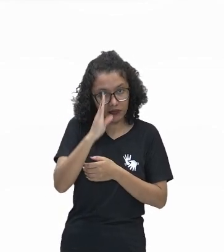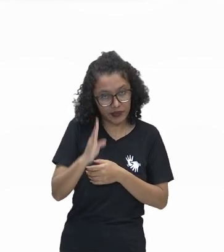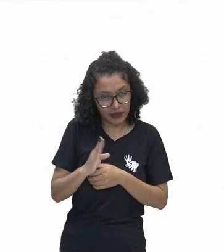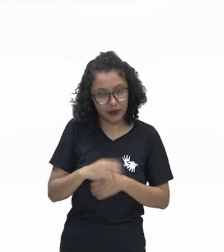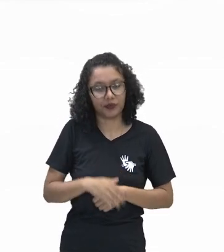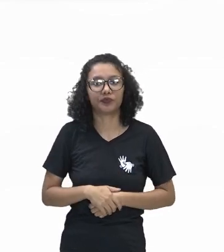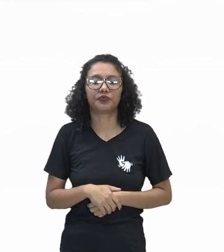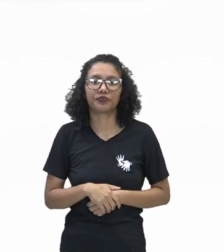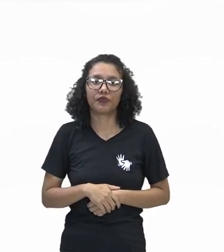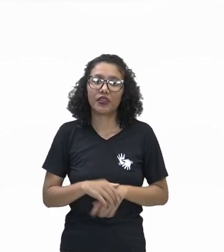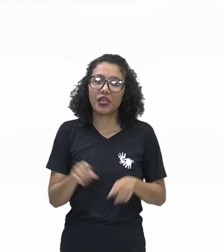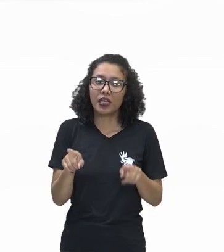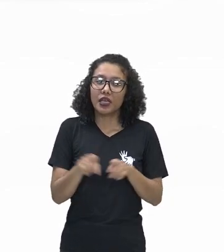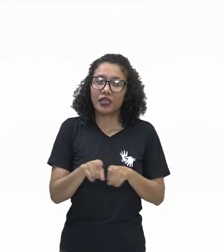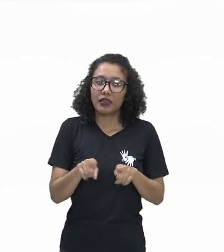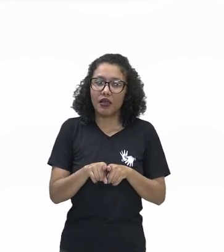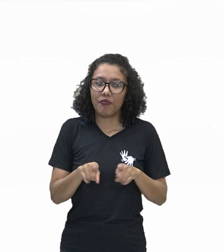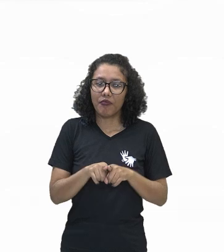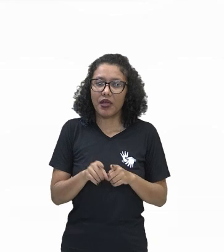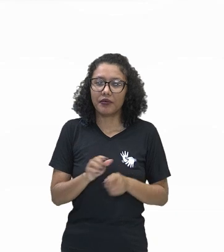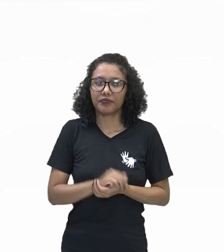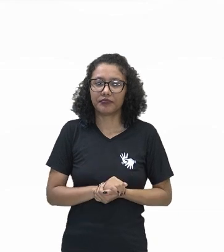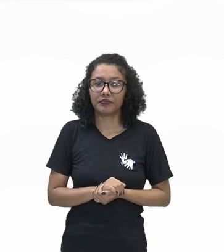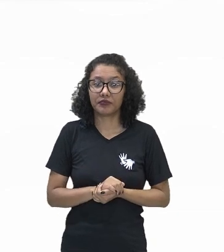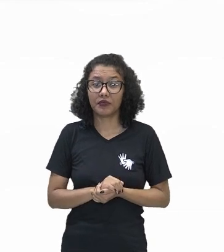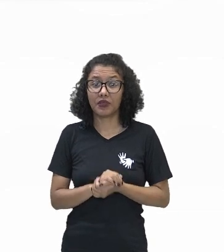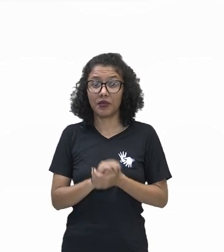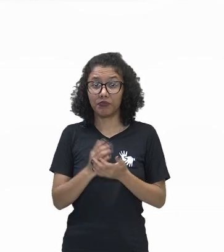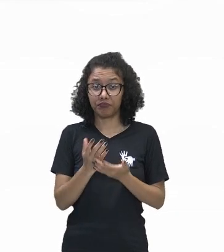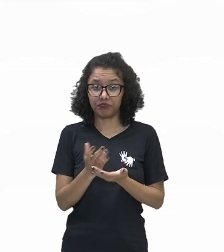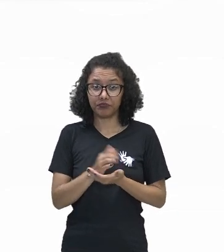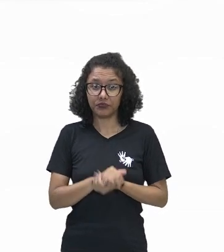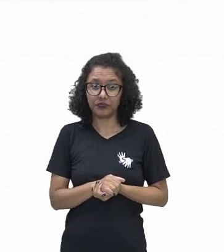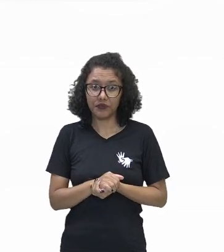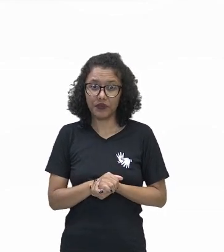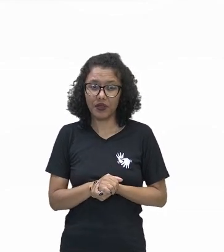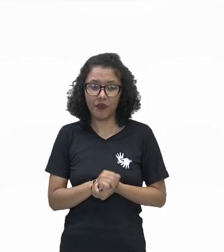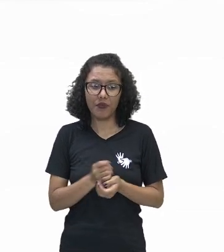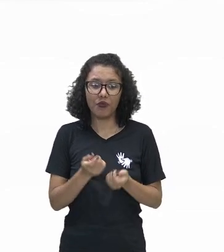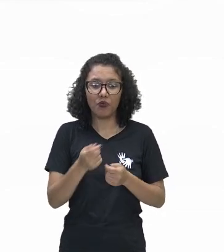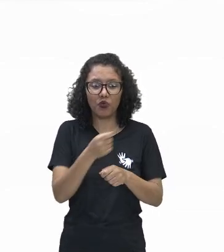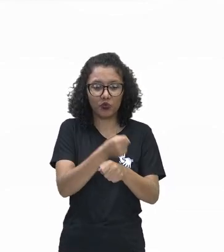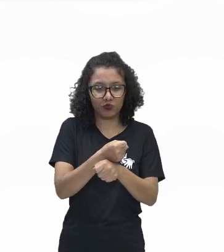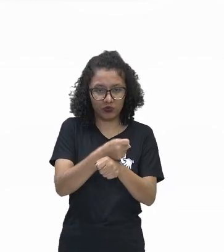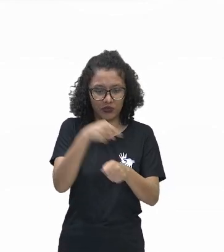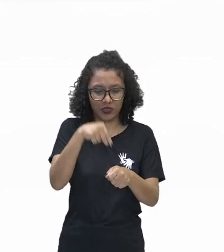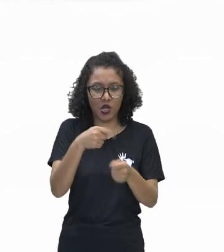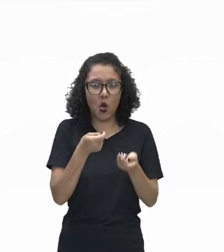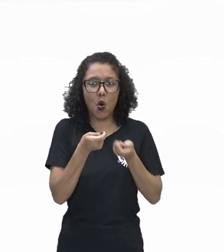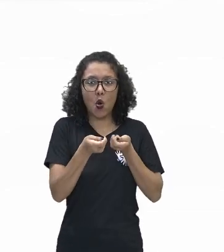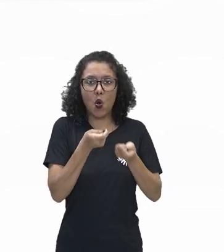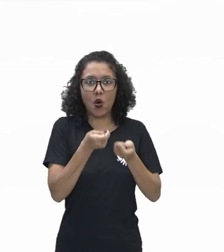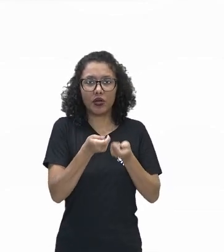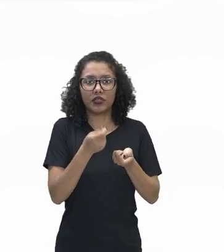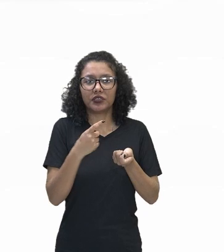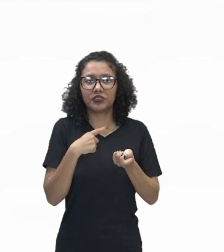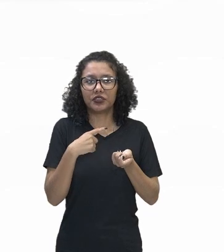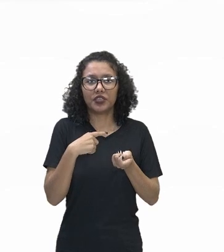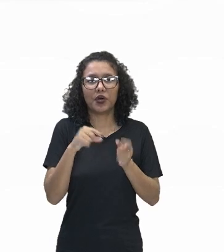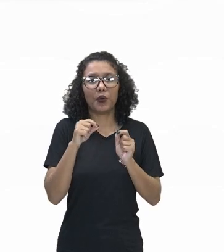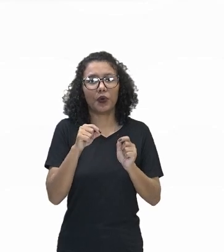para manter o controle sobre os escravizados, era muito comum o emprego de